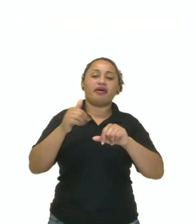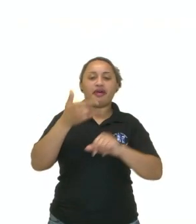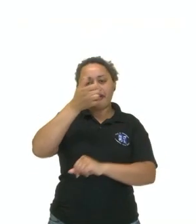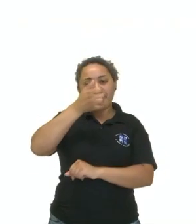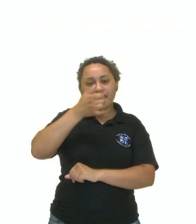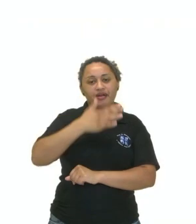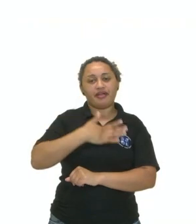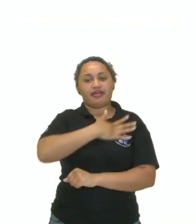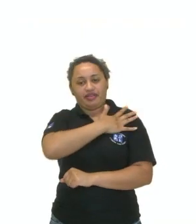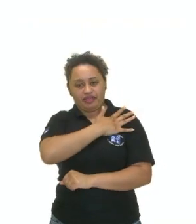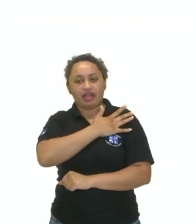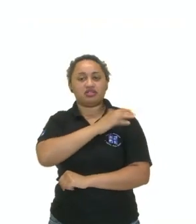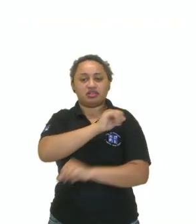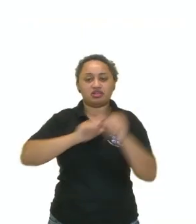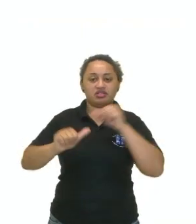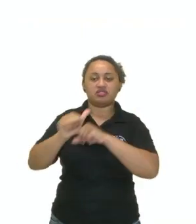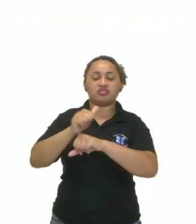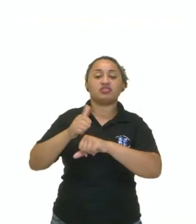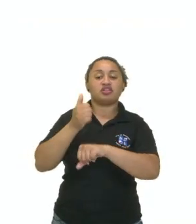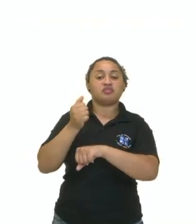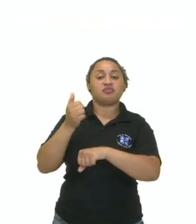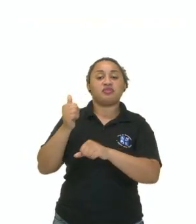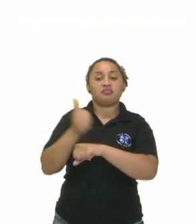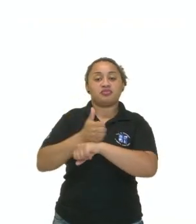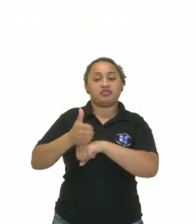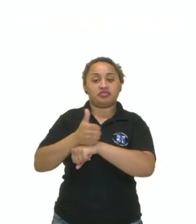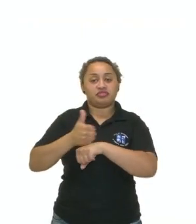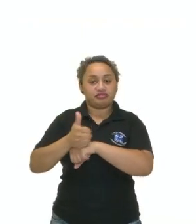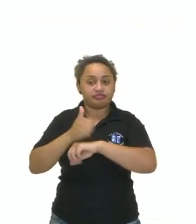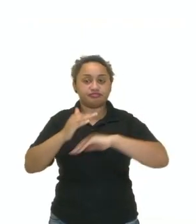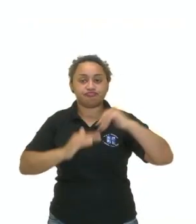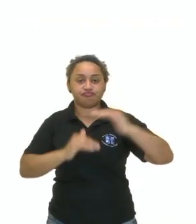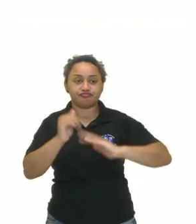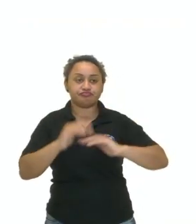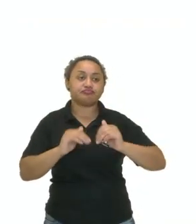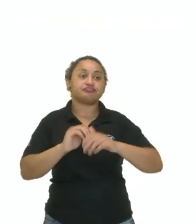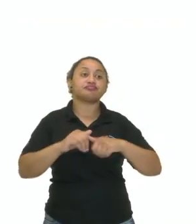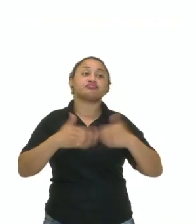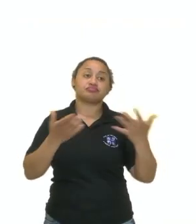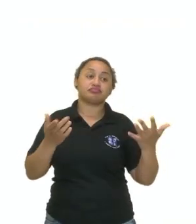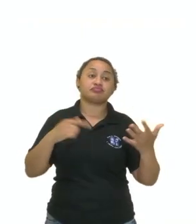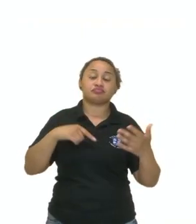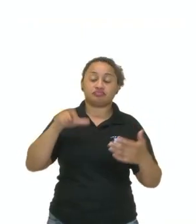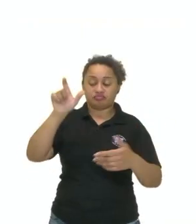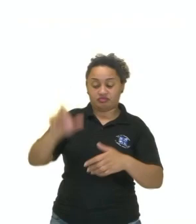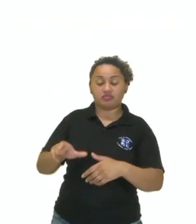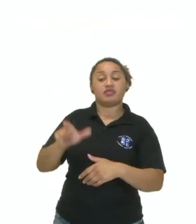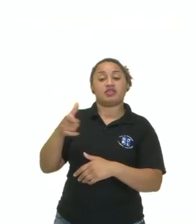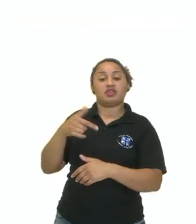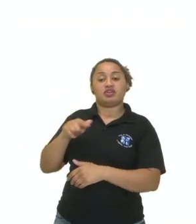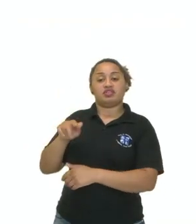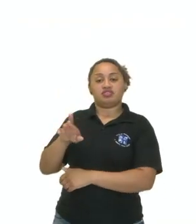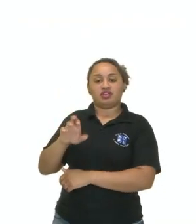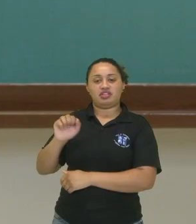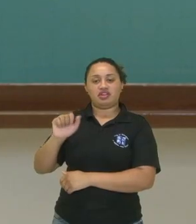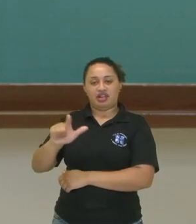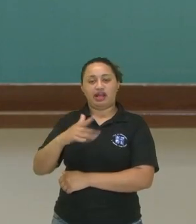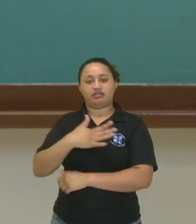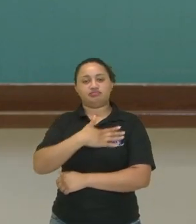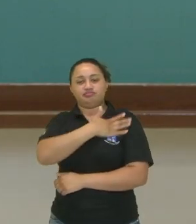profissionalização do exército romano. Dentre esses generais, aí vem alguns que vão se destacar, porque